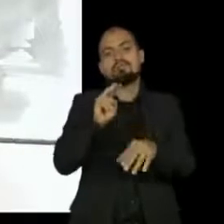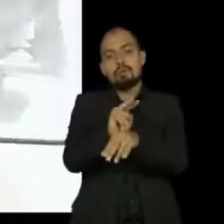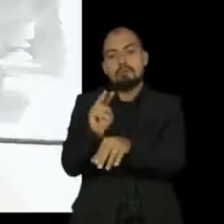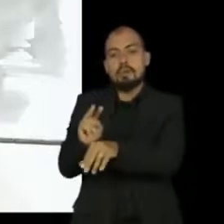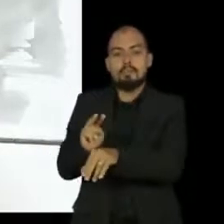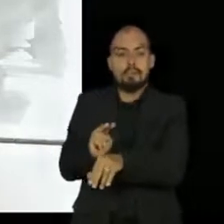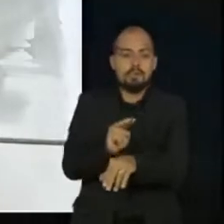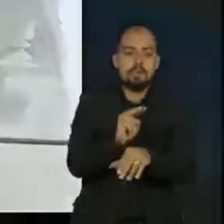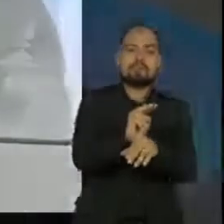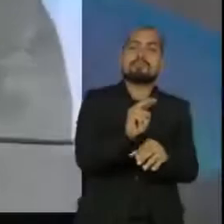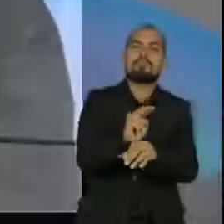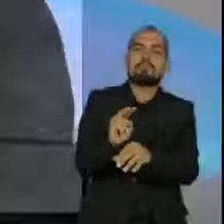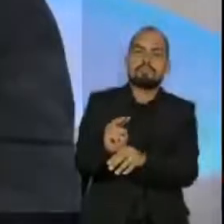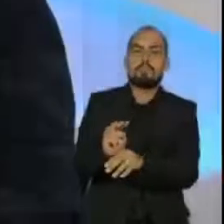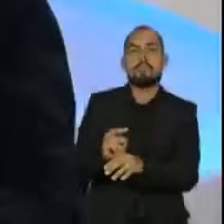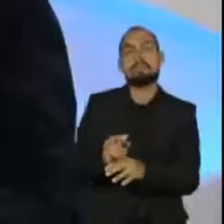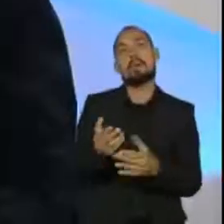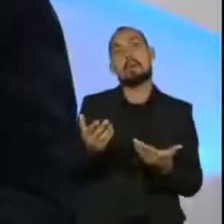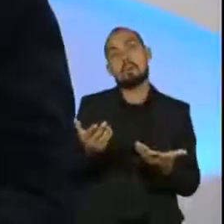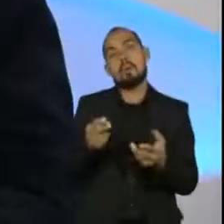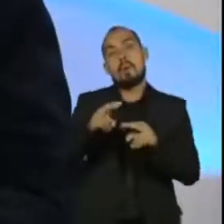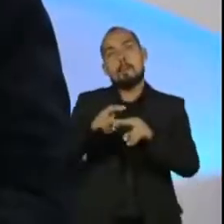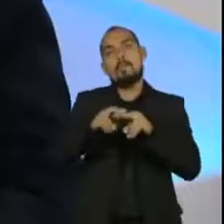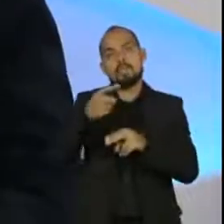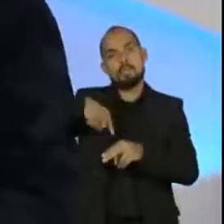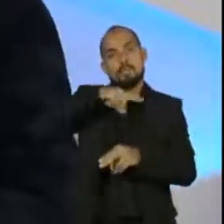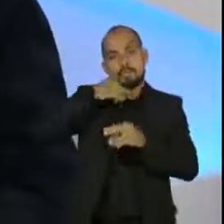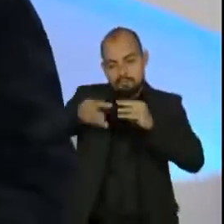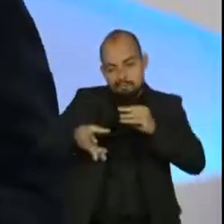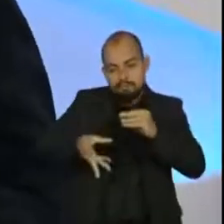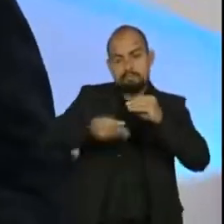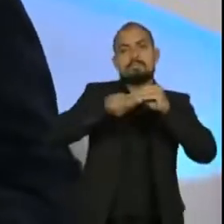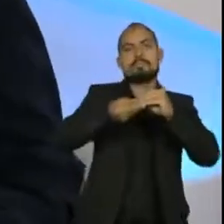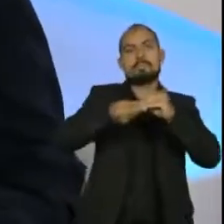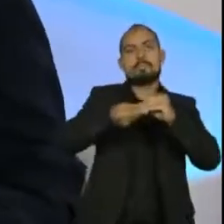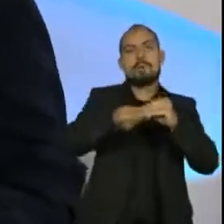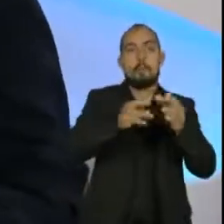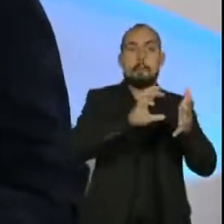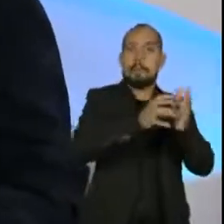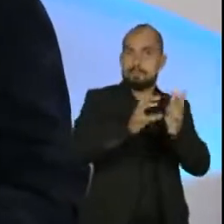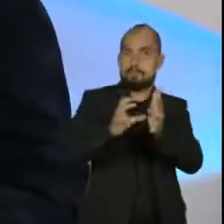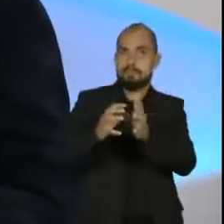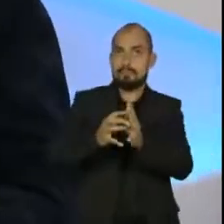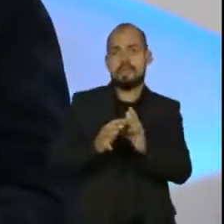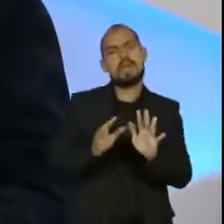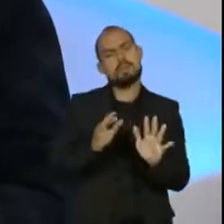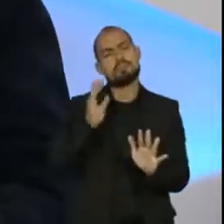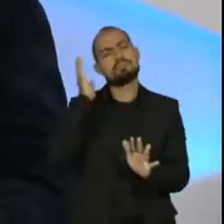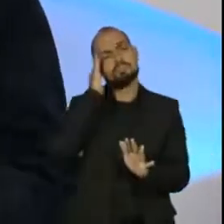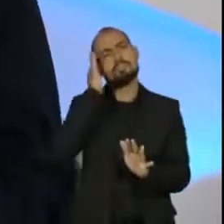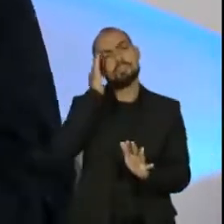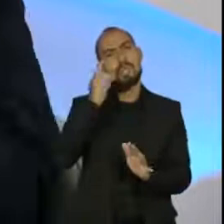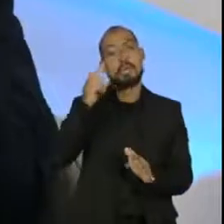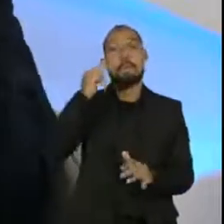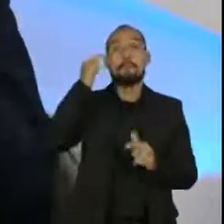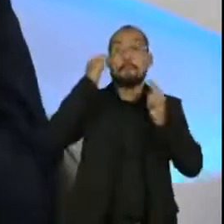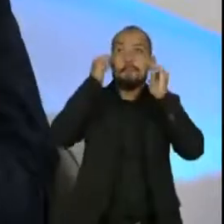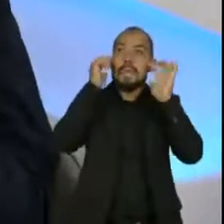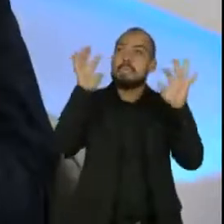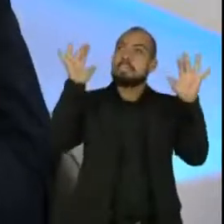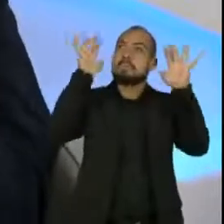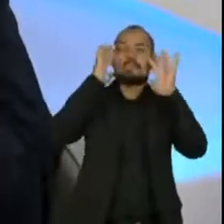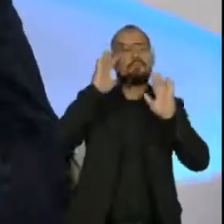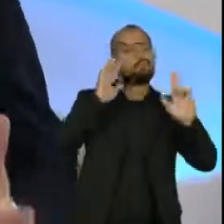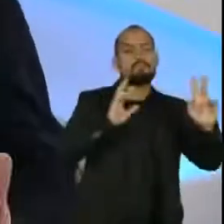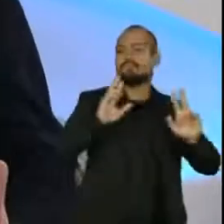representa por isso nós conseguimos agregar os partidos é do mesmo que pensam de forma diferente mas